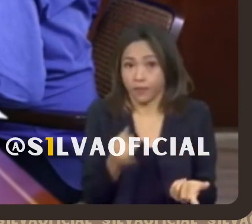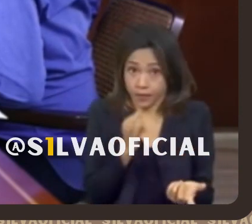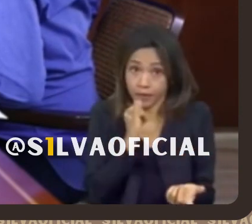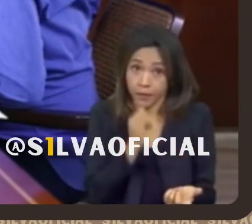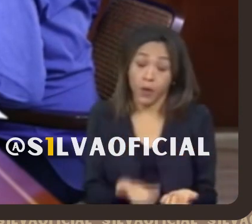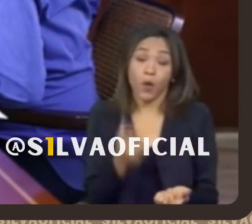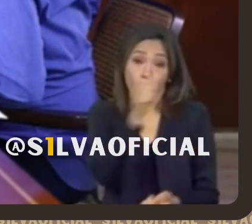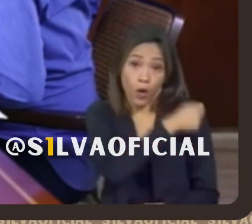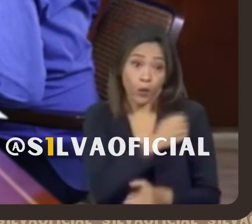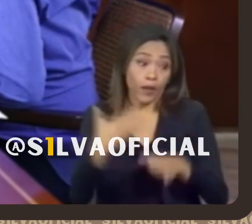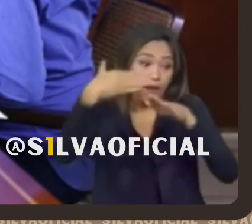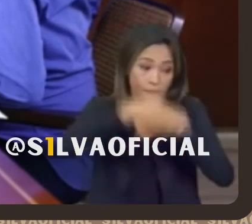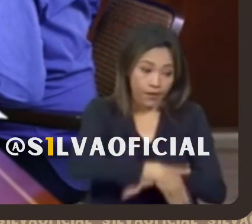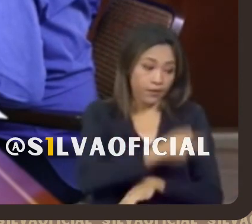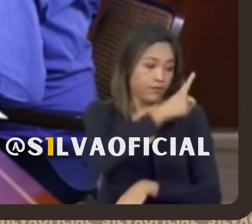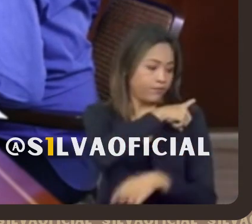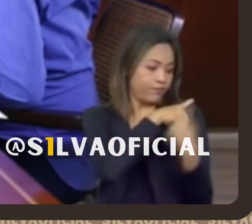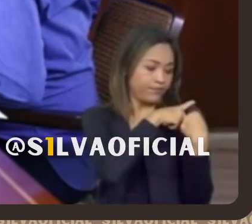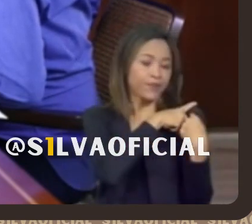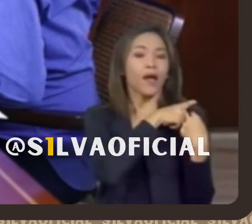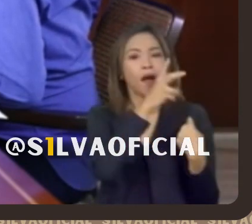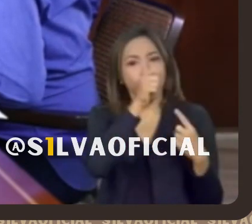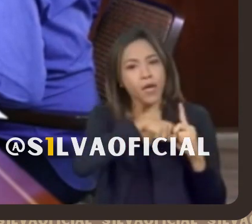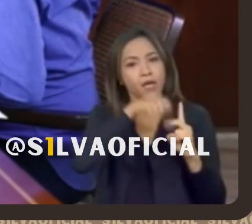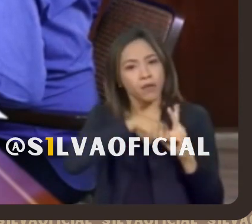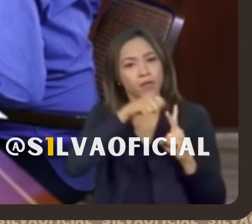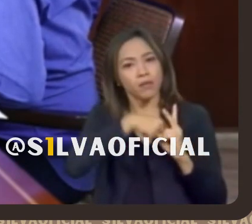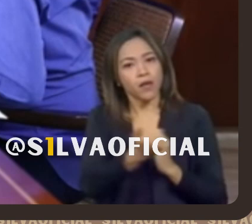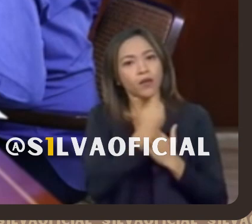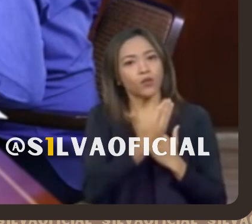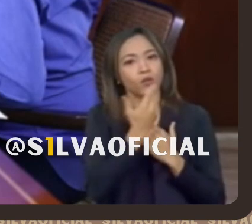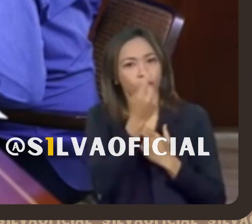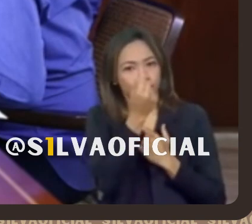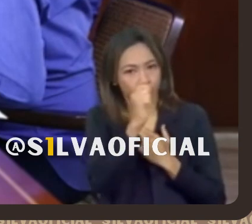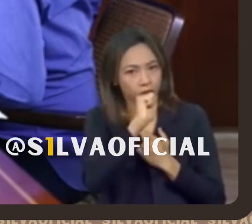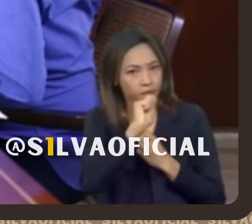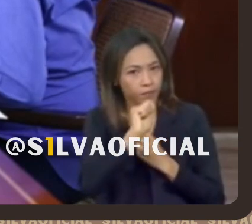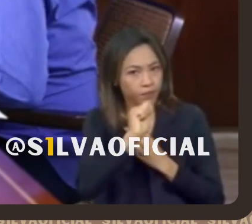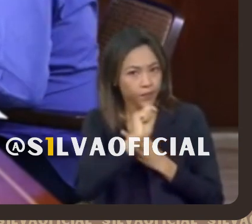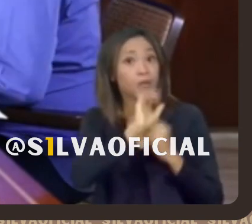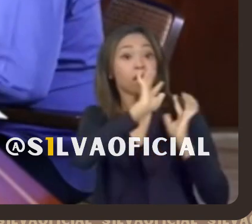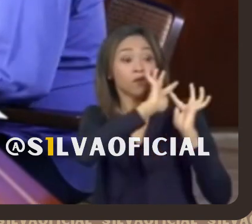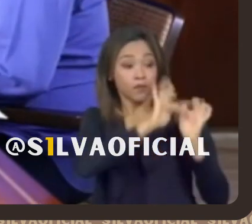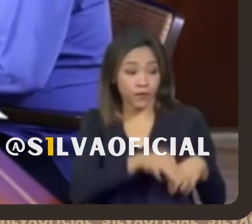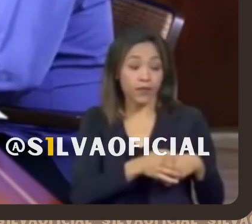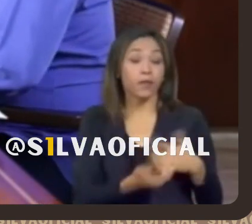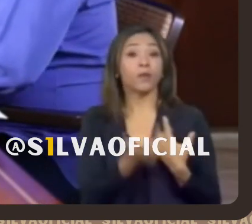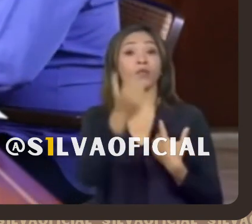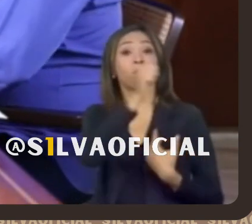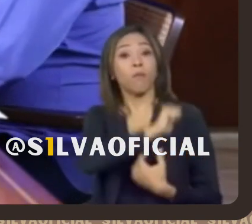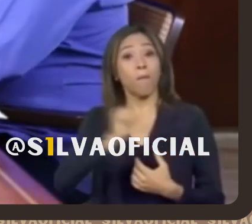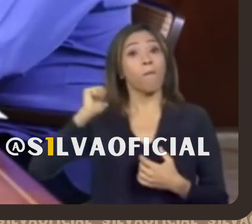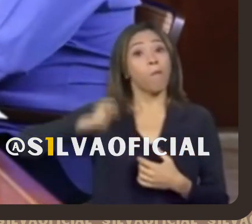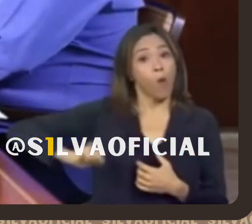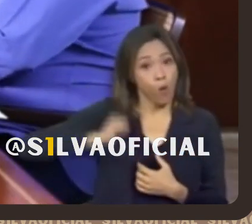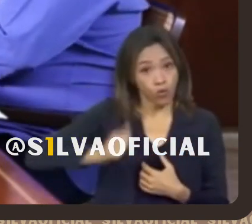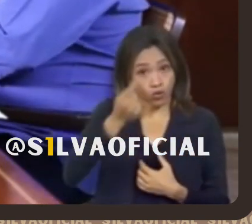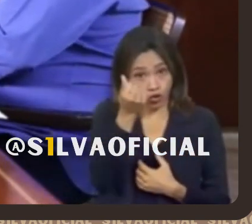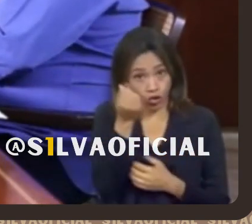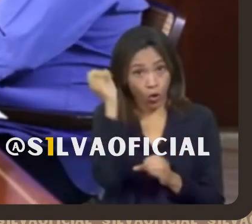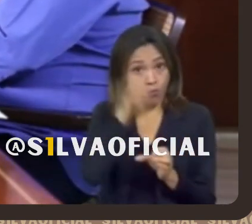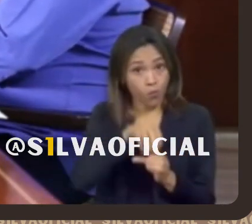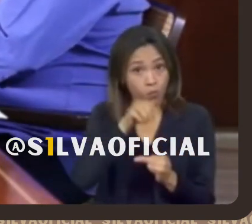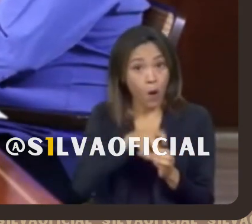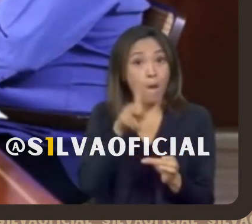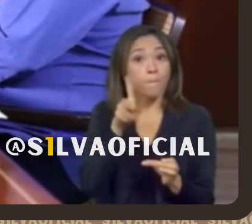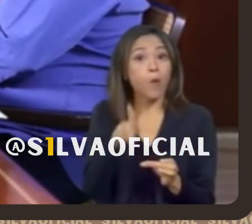ano ele vai receber todo mês um auxílio e no final do ano ele concluindo no primeiro ano ele recebe uma bolsa que vai ser depositada uma poupança um compromisso um